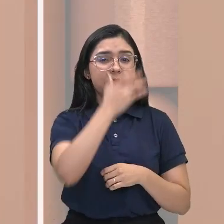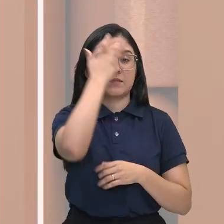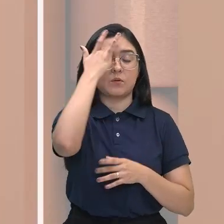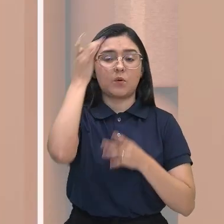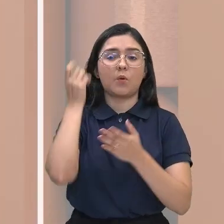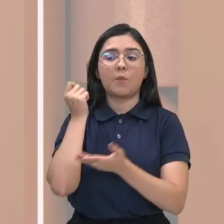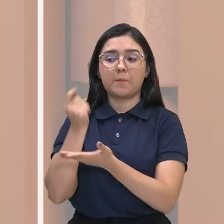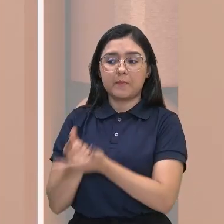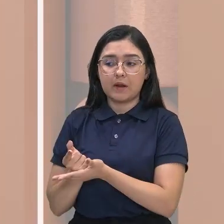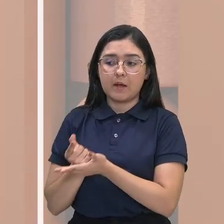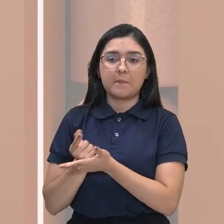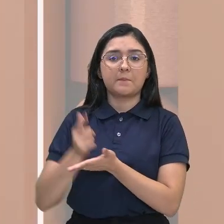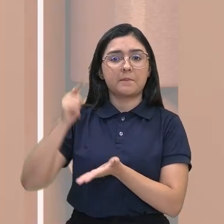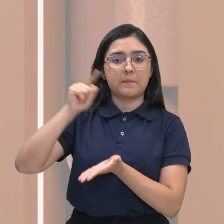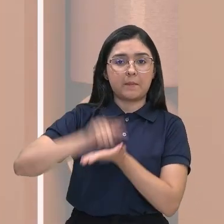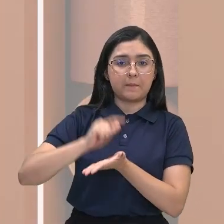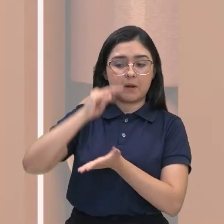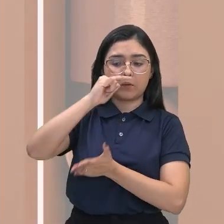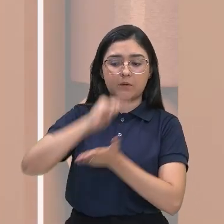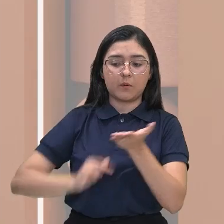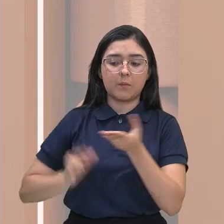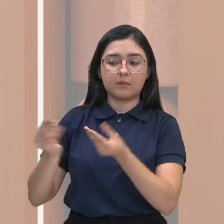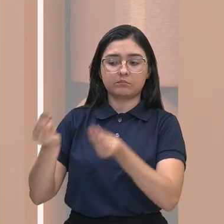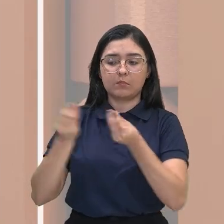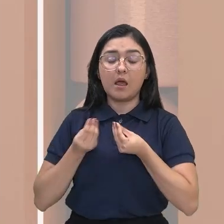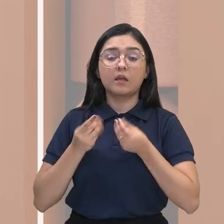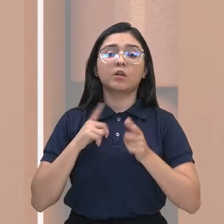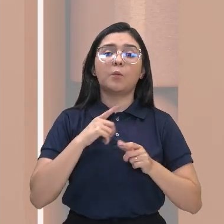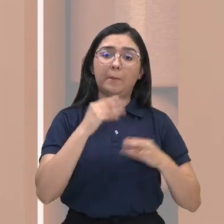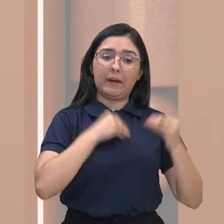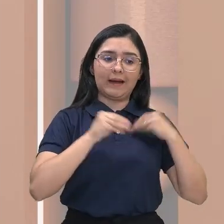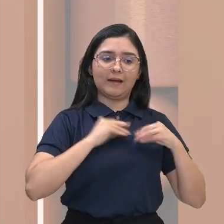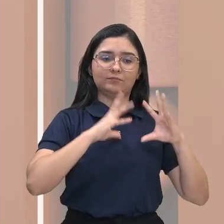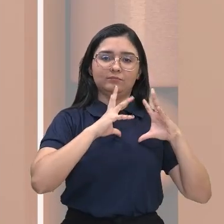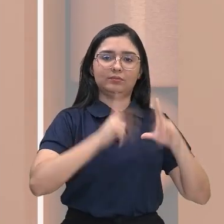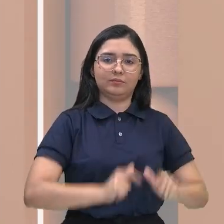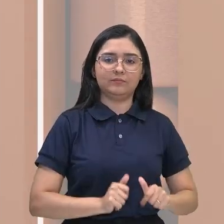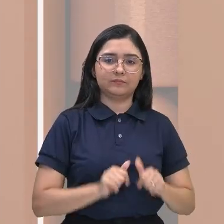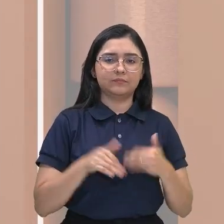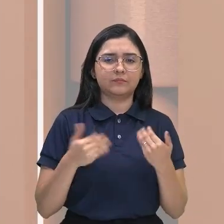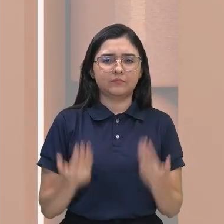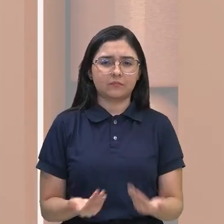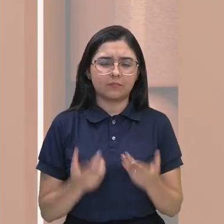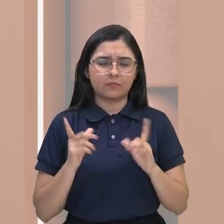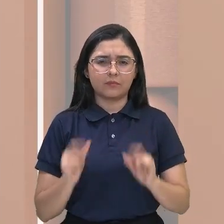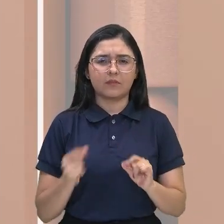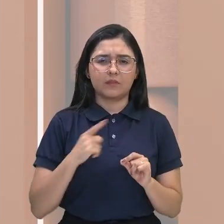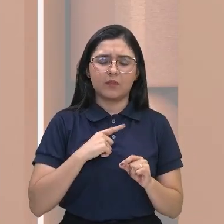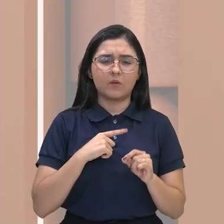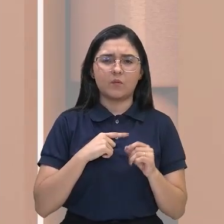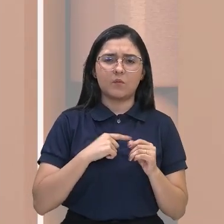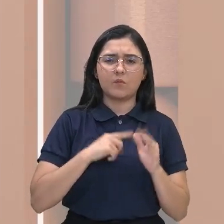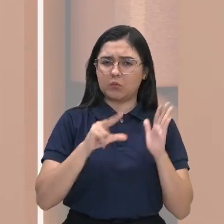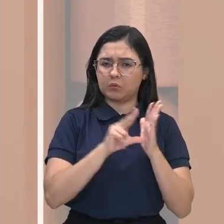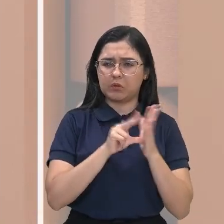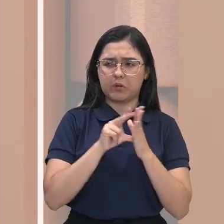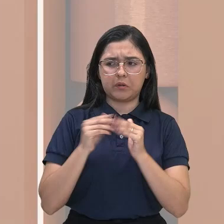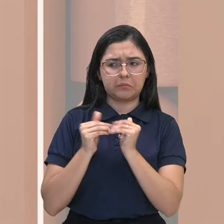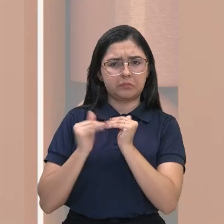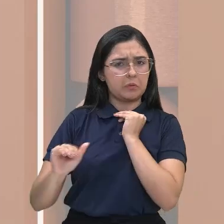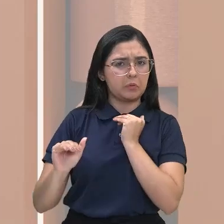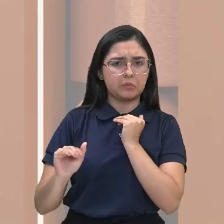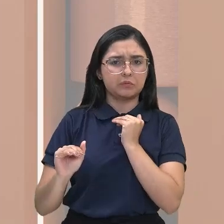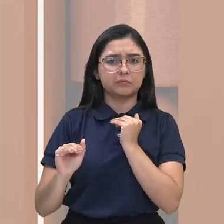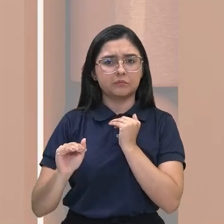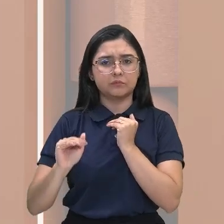criticado, inclusive pelo próprio Martinho Lutero, que não via cabimento em algo tão importante como a absolvição dos pecados ser comercializado com a